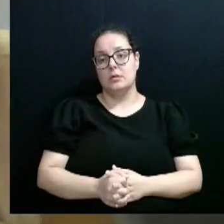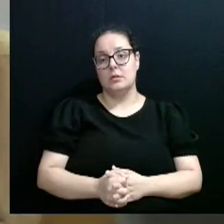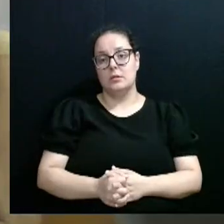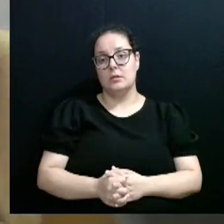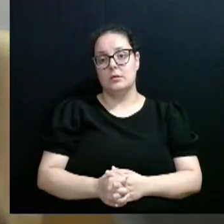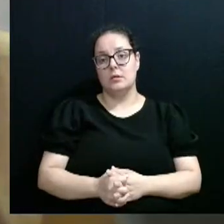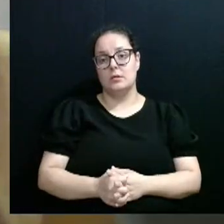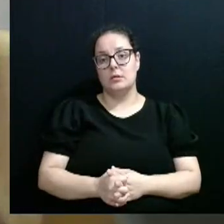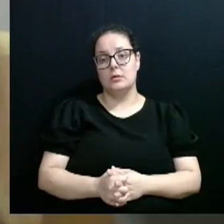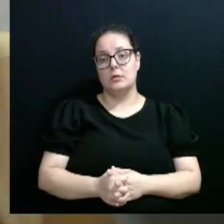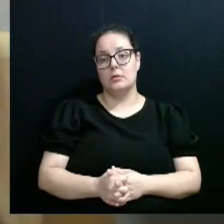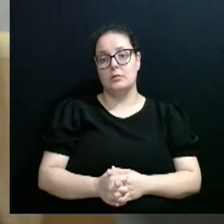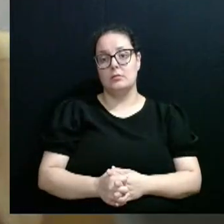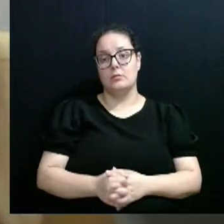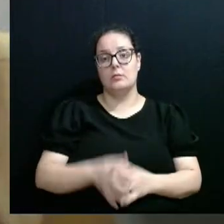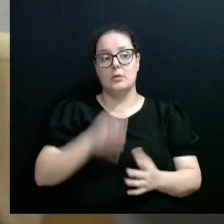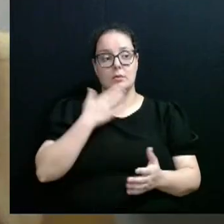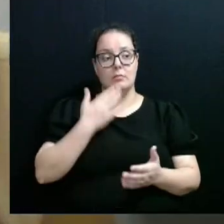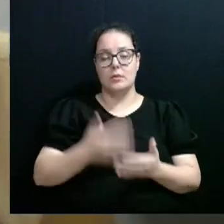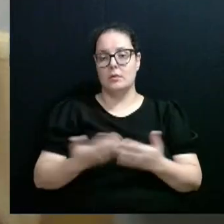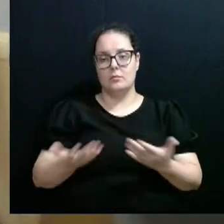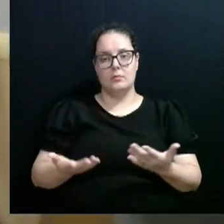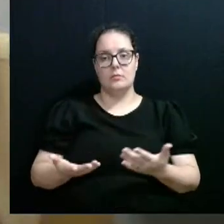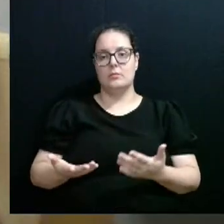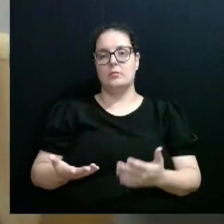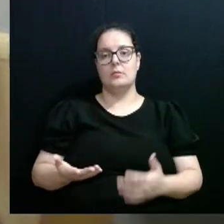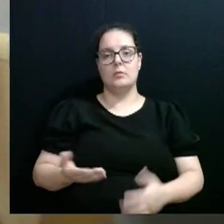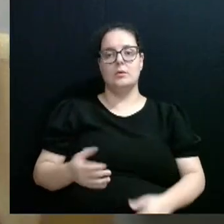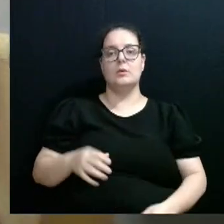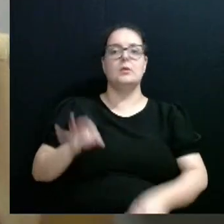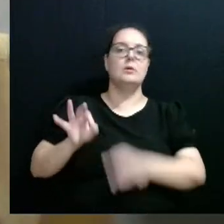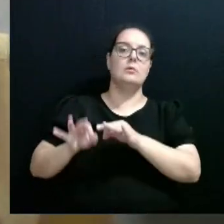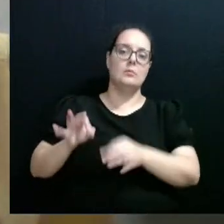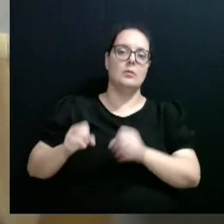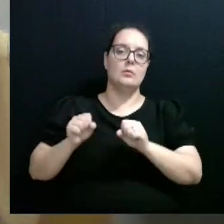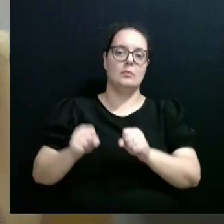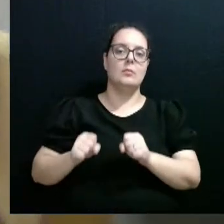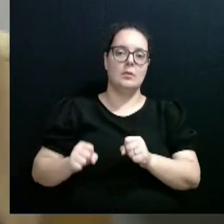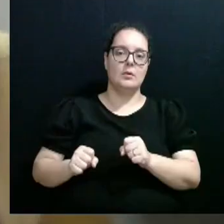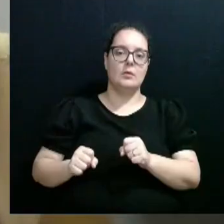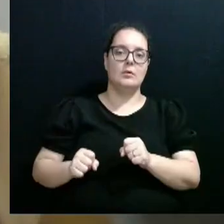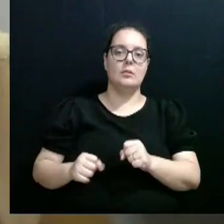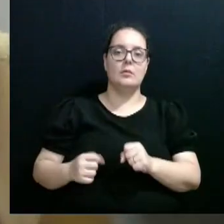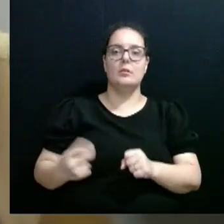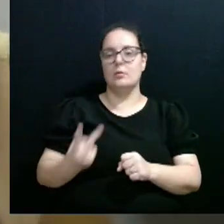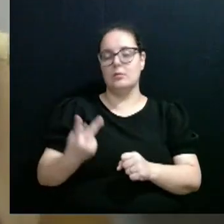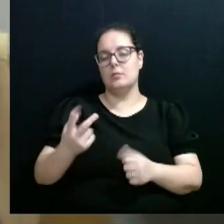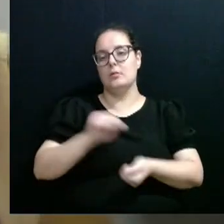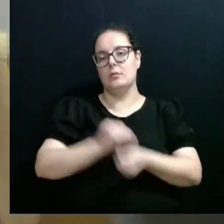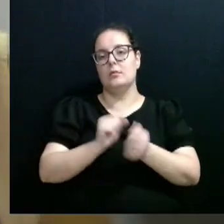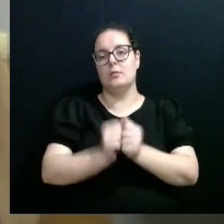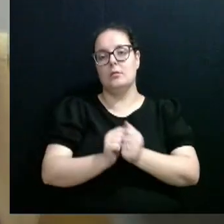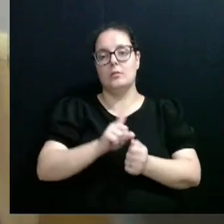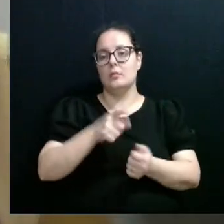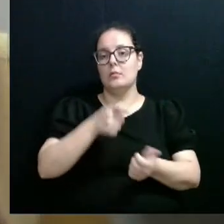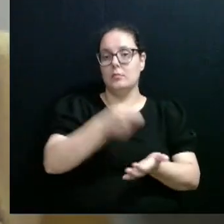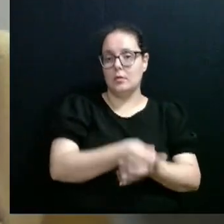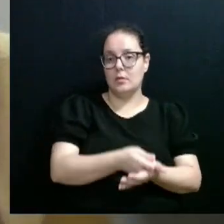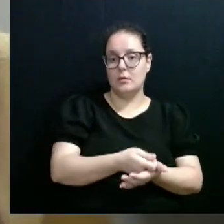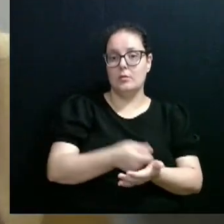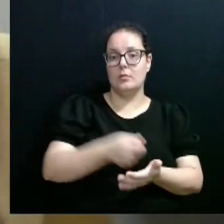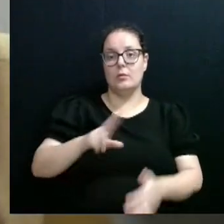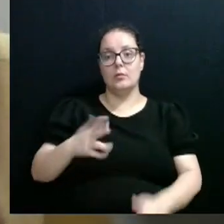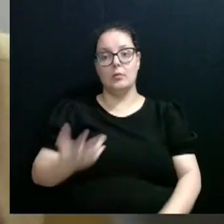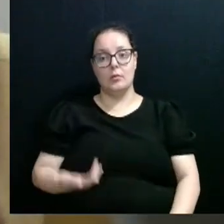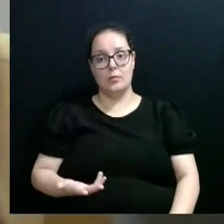surpresa, e é só acionando a justiça mesmo para poder reaver esses valores que ou não foram pagos ou foram